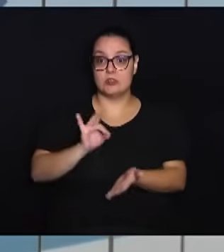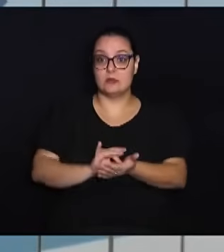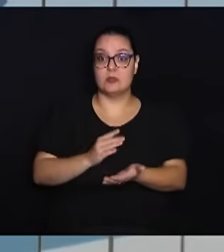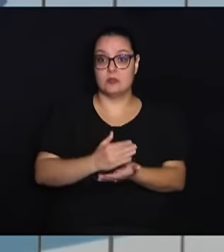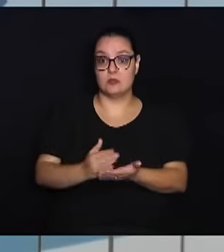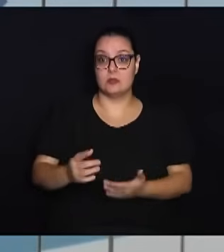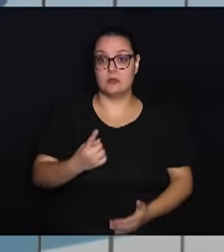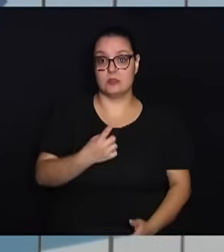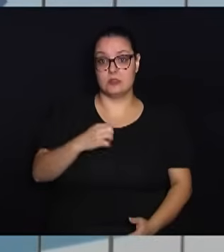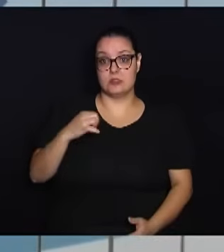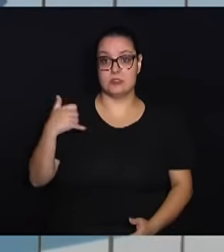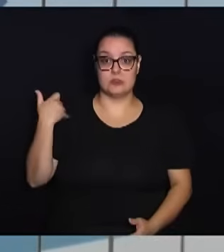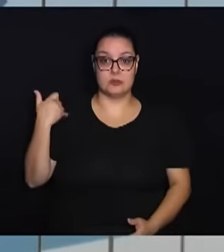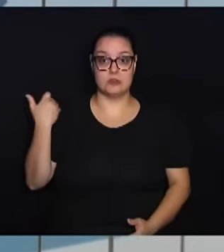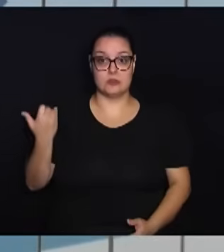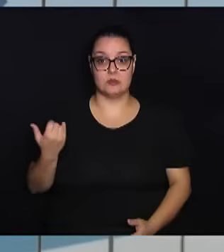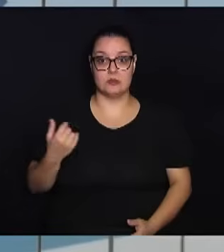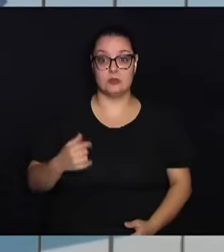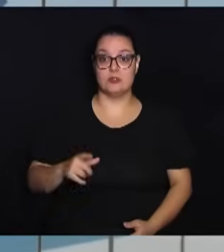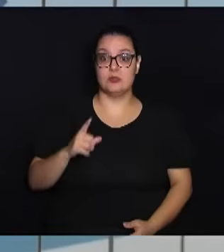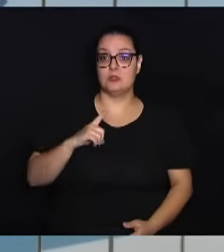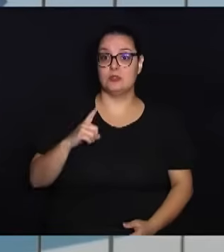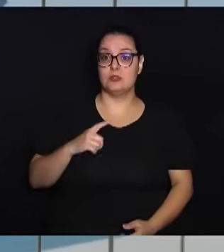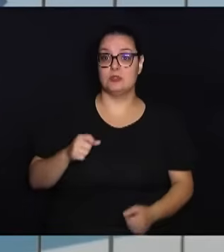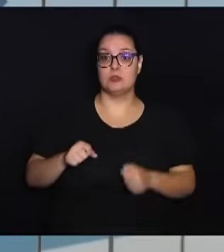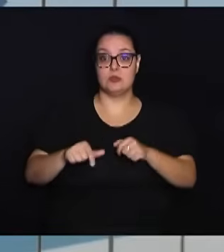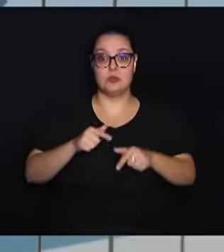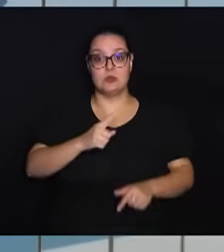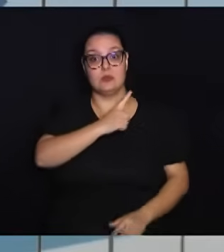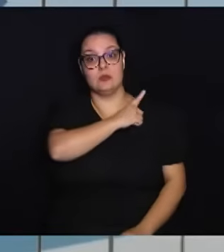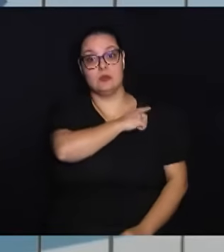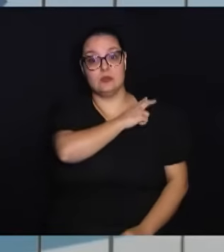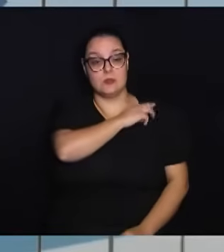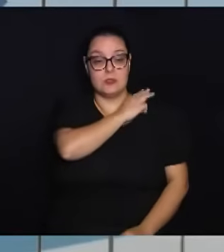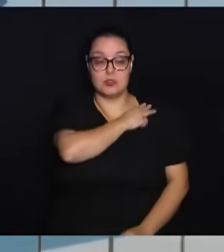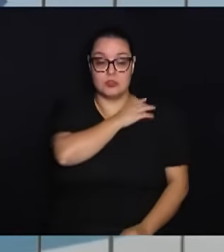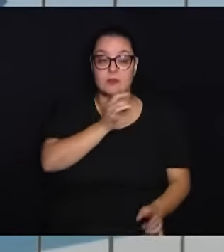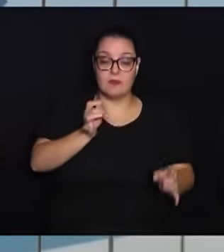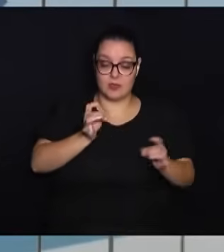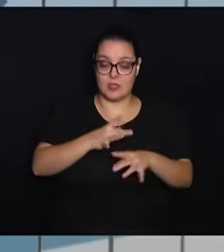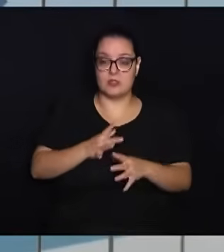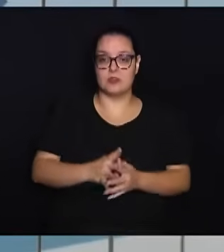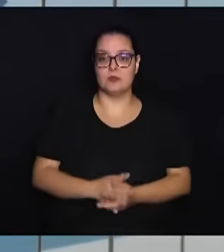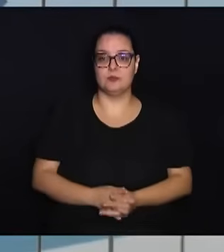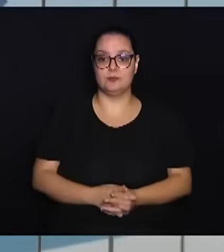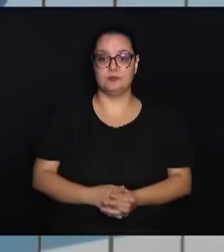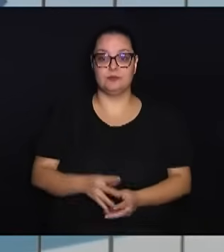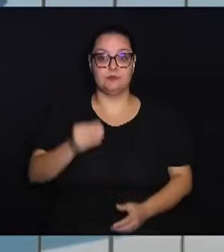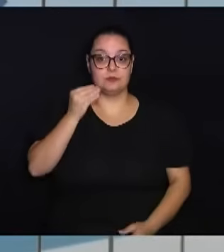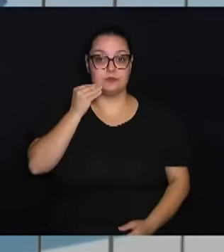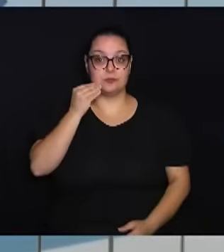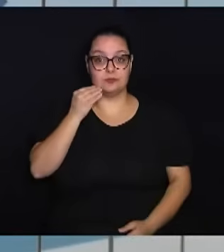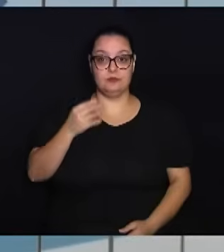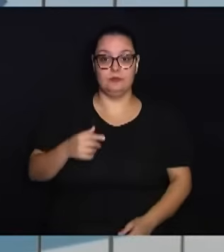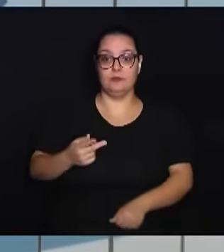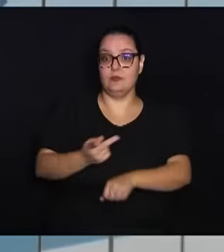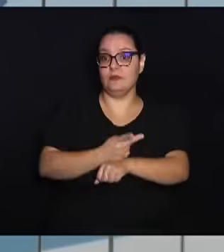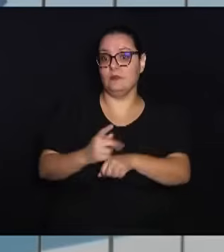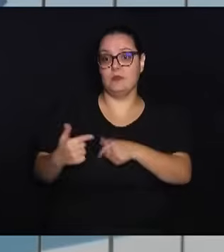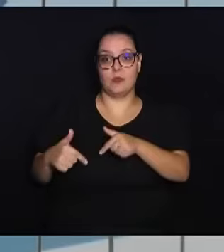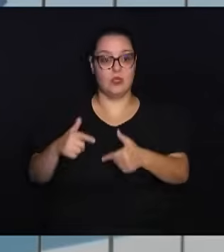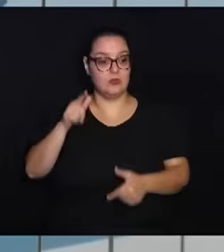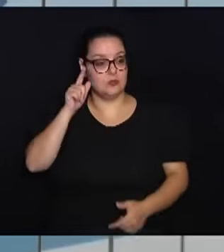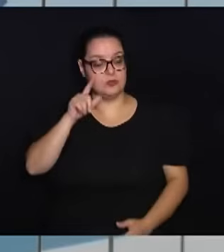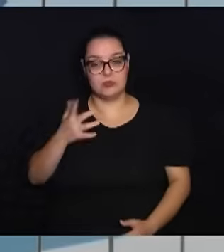tinha 19 anos de idade, eu tinha acabado de me formar ali no 2º grau, tentava buscava